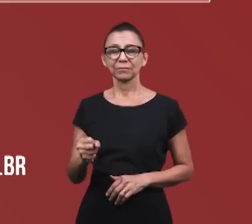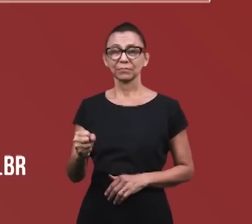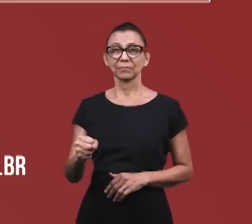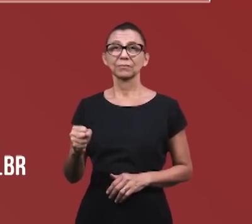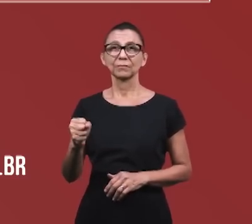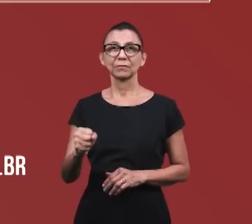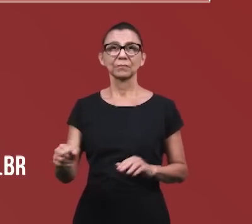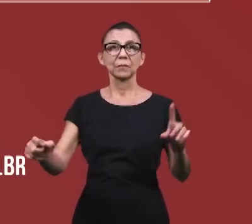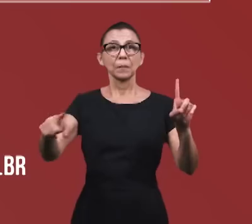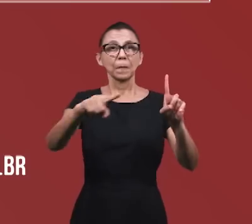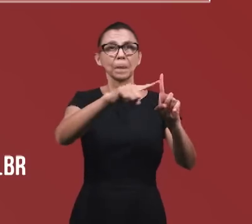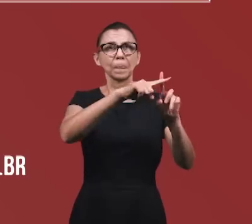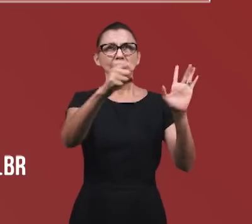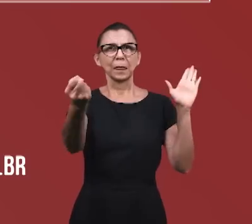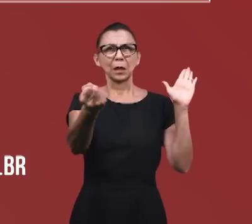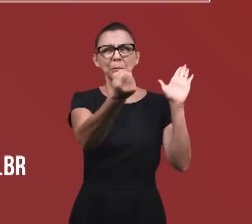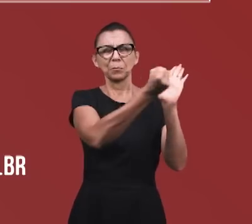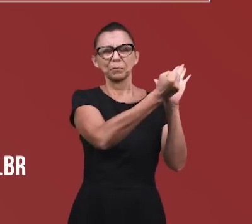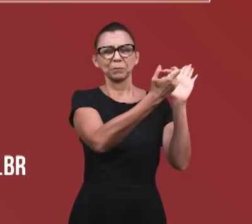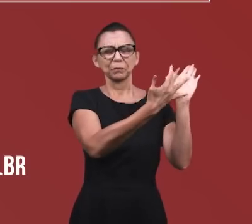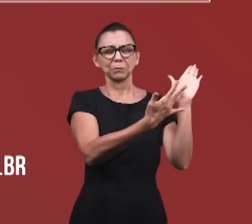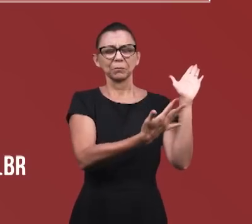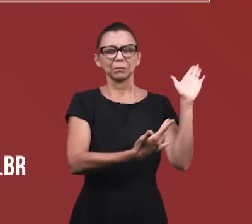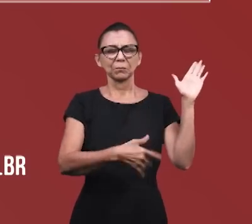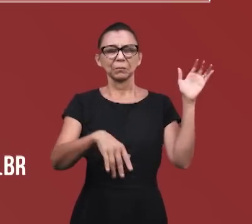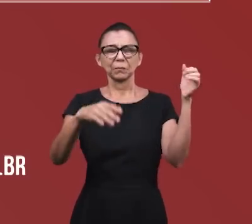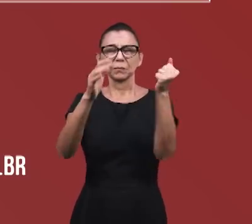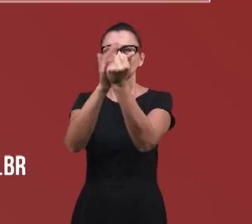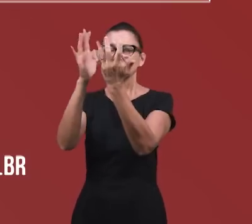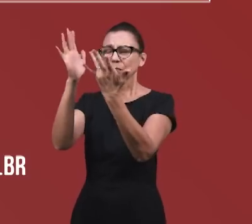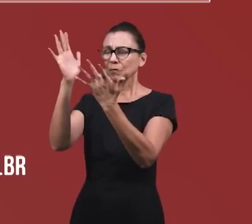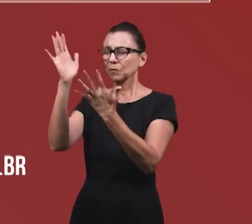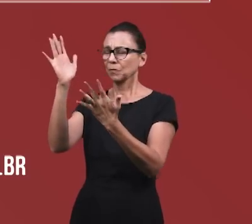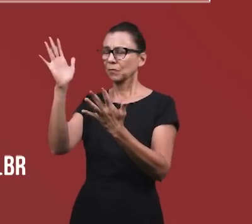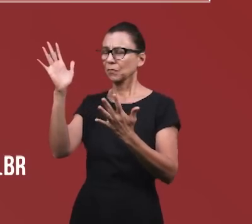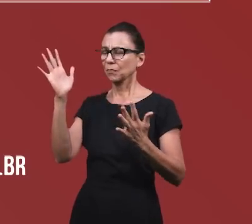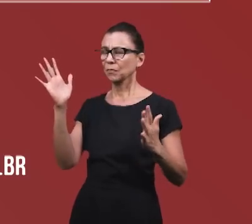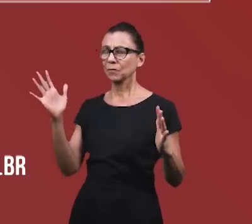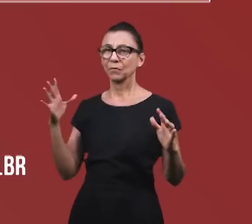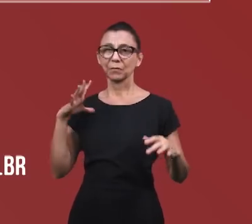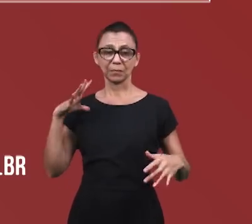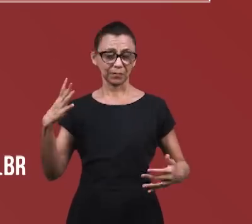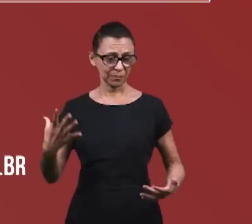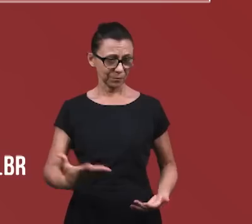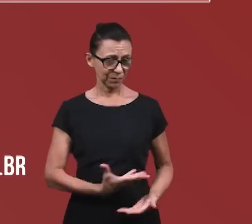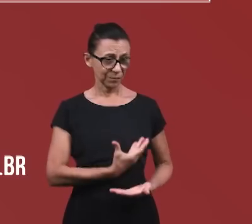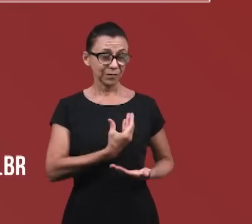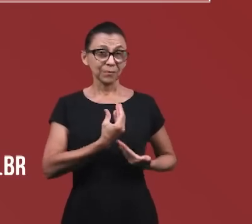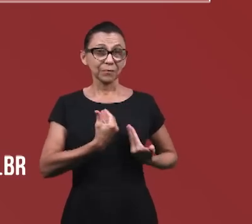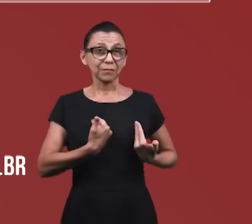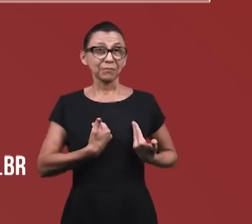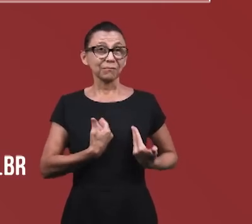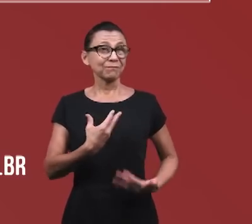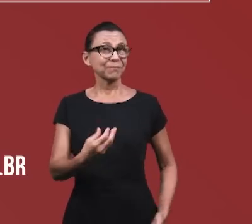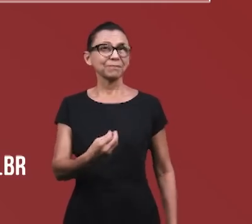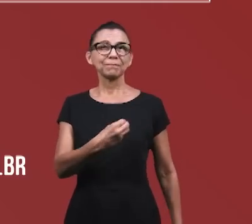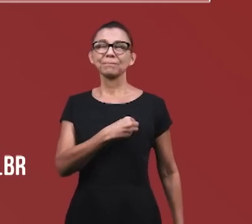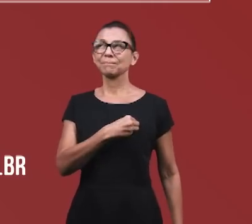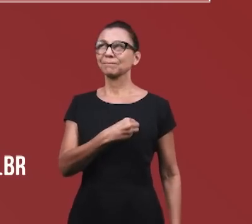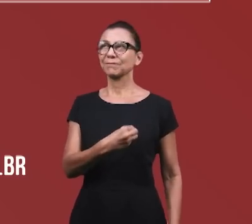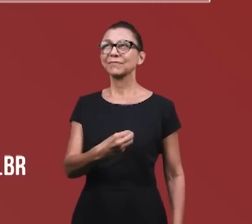cruz ferida me salvou, tão pecador. A